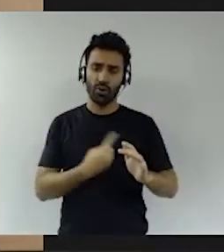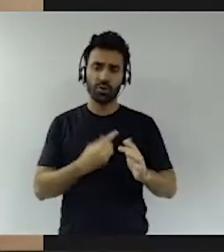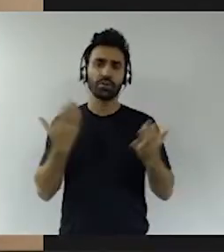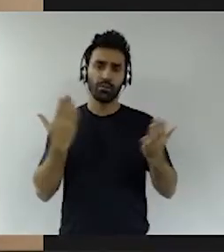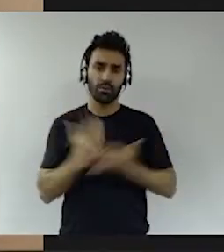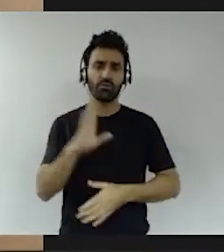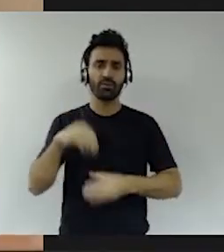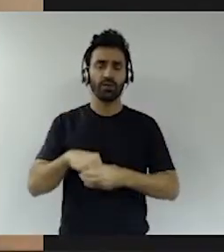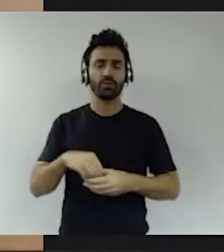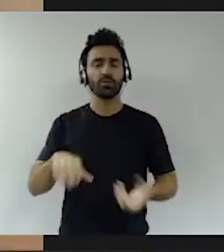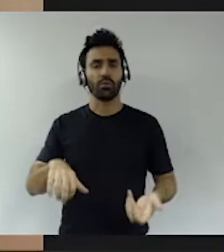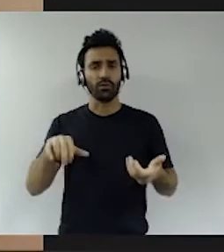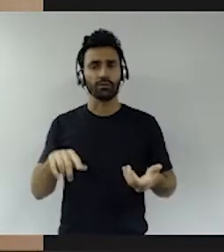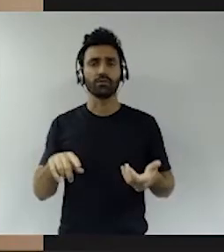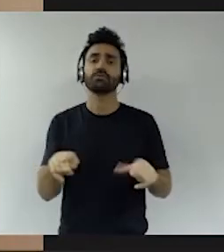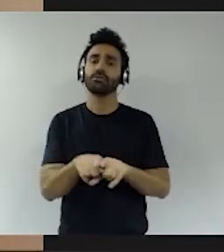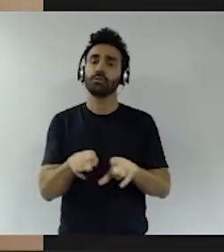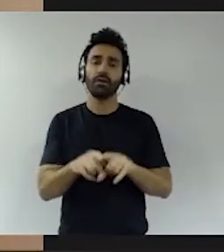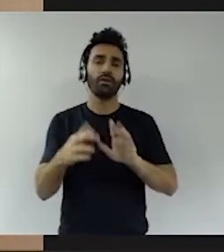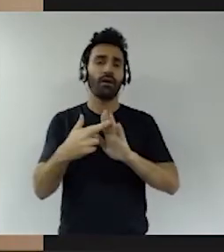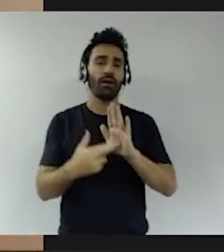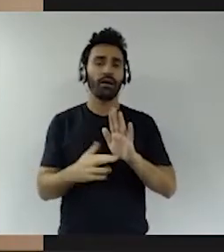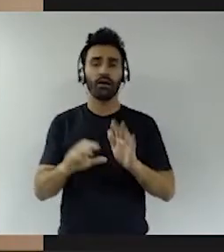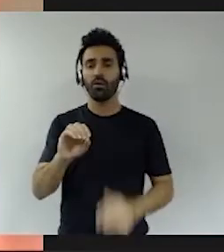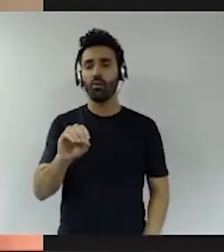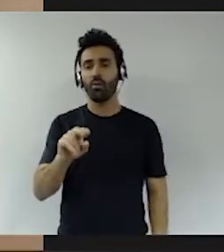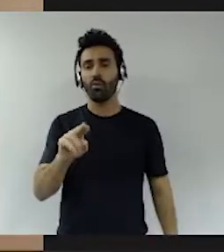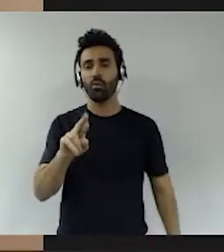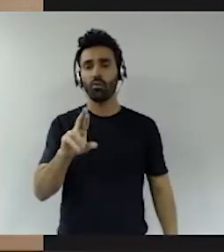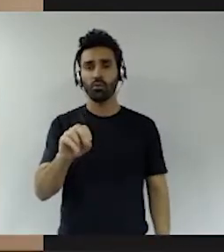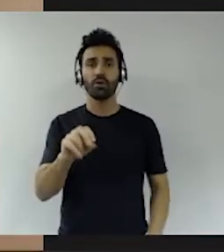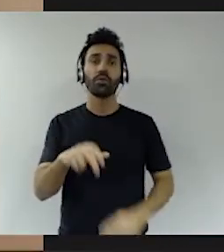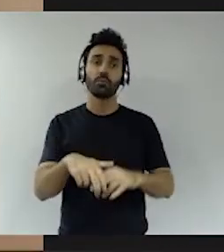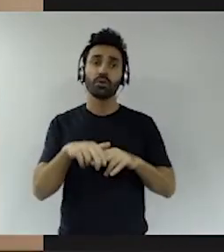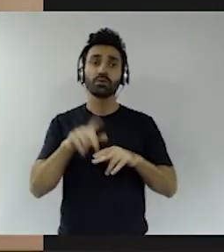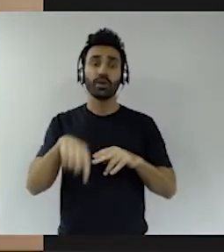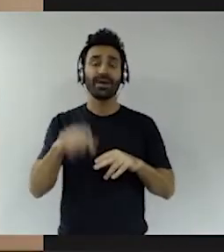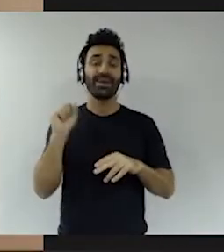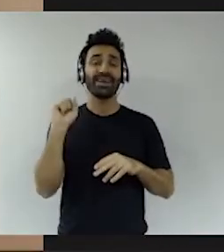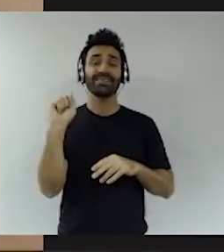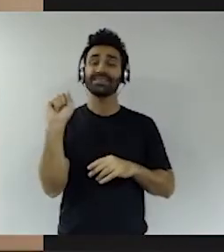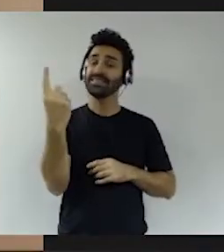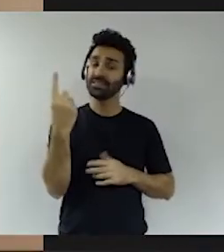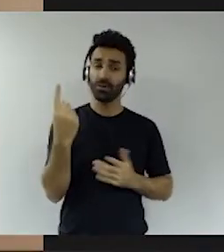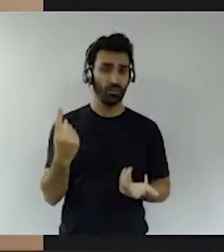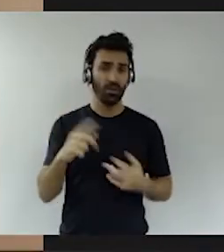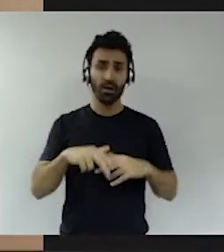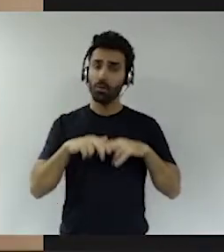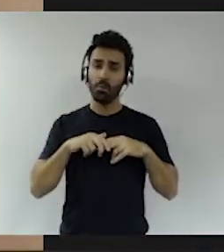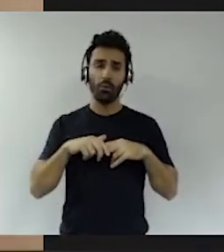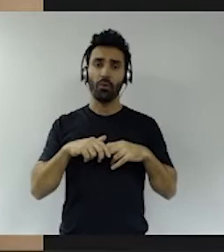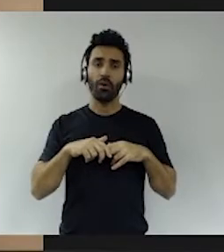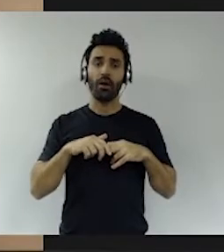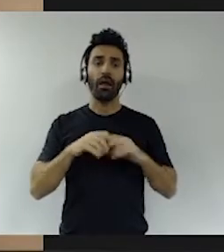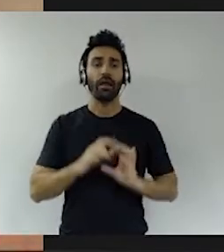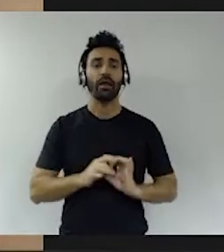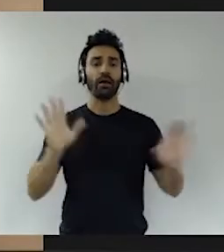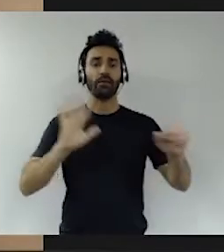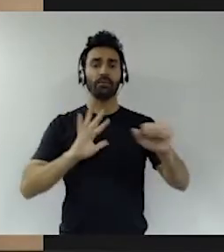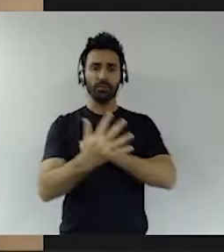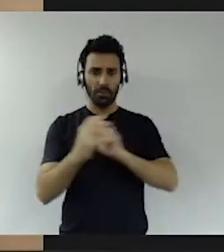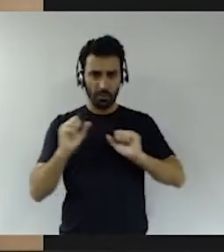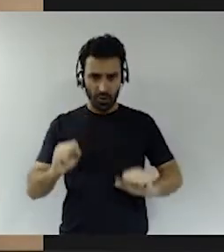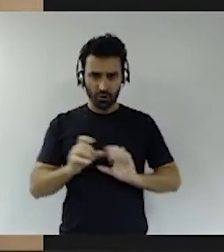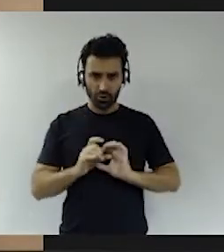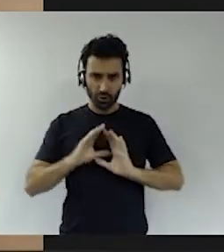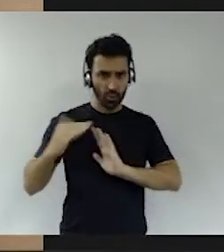Congresso Nacional, a própria regra de ouro. Então, é a exceção da exceção, não é porque estamos no período da pandemia que podemos fazer